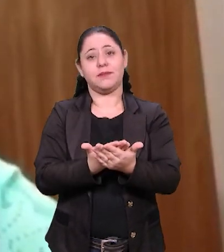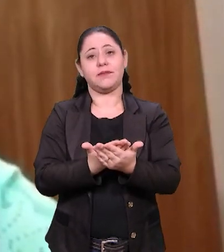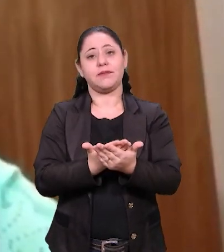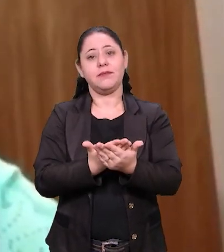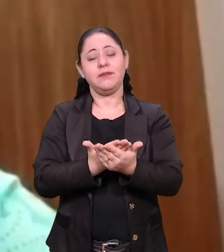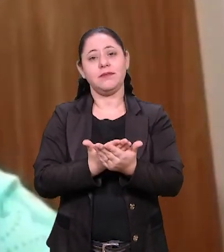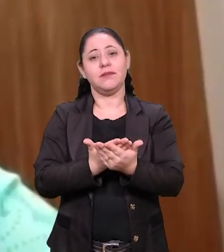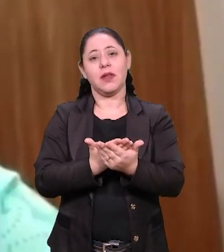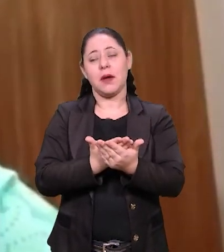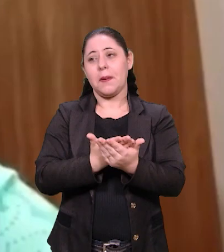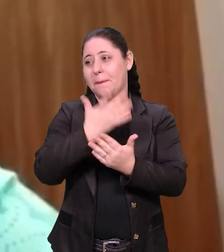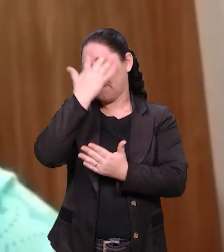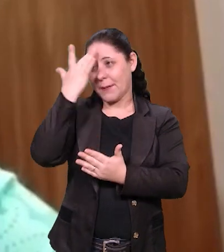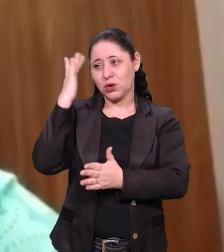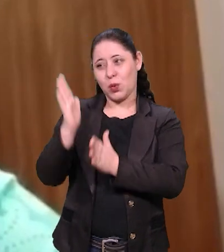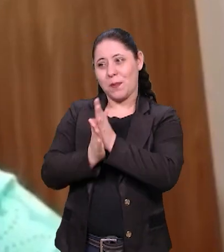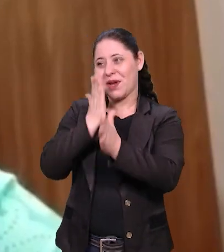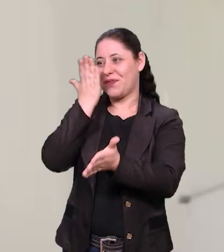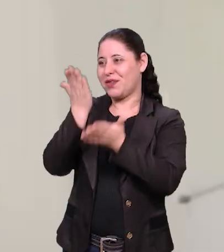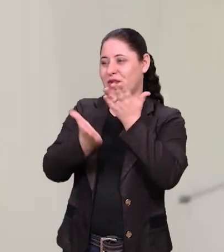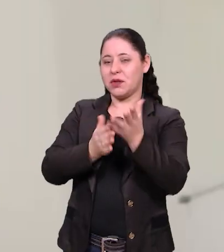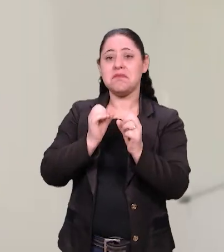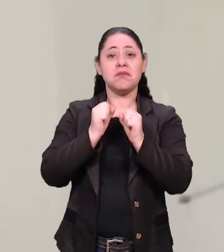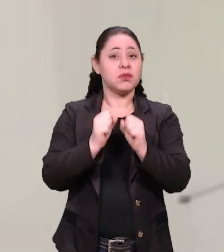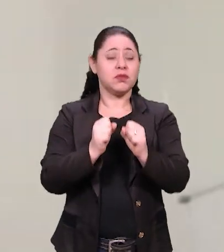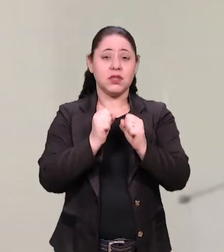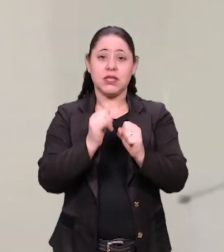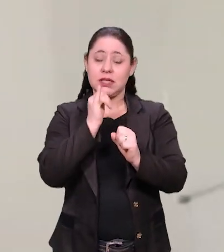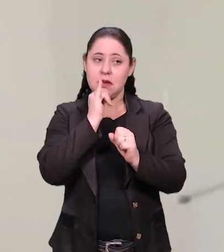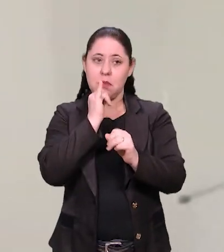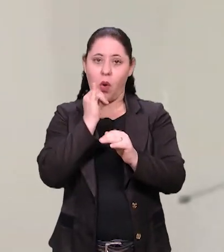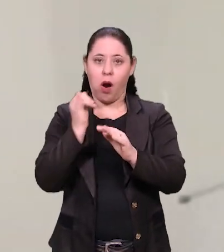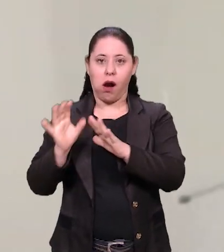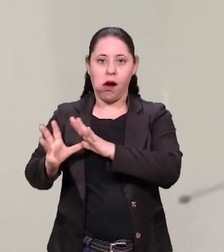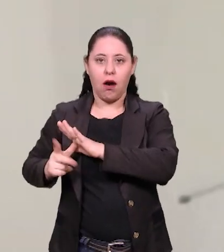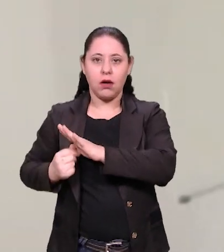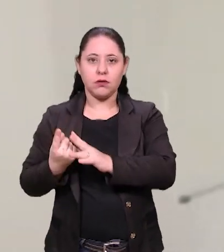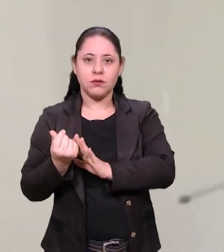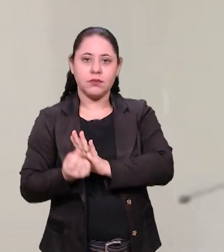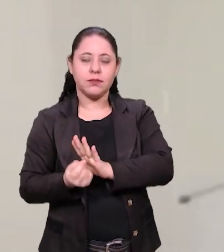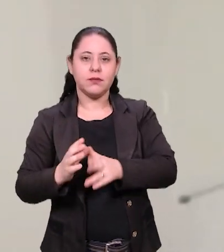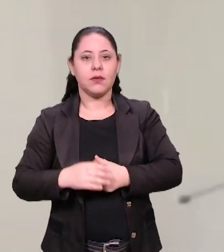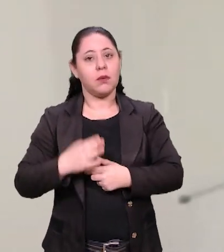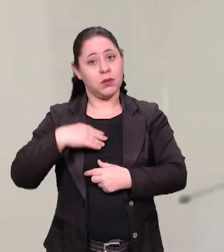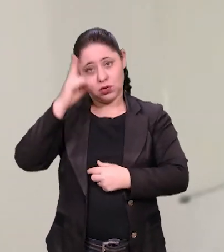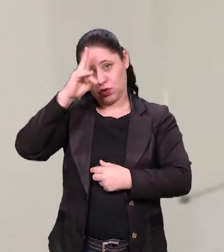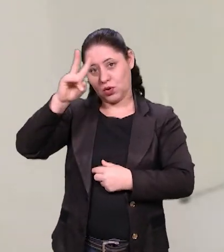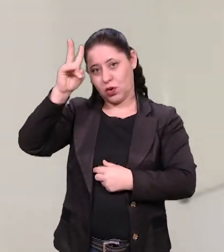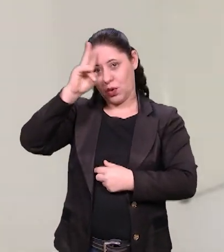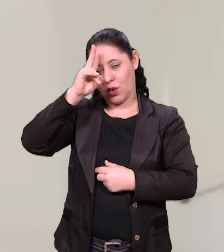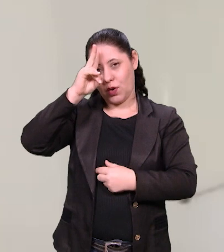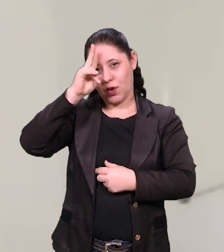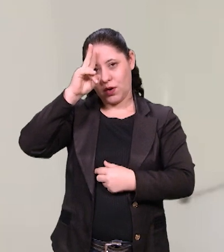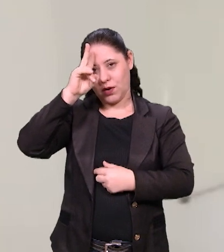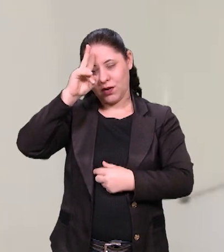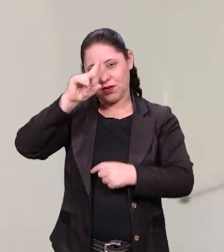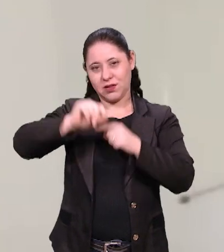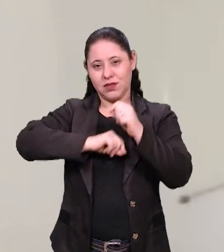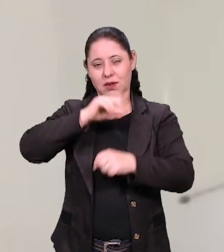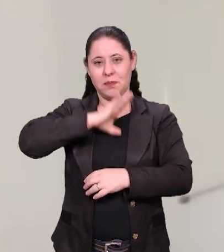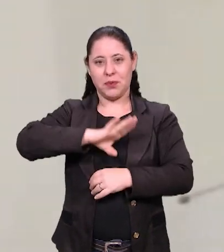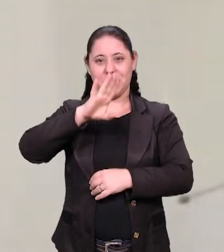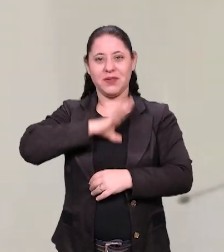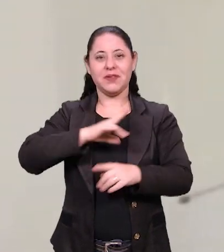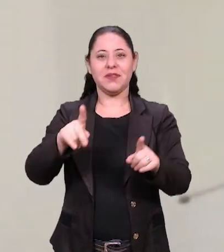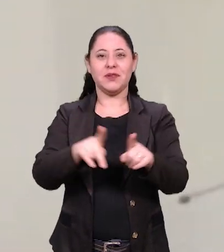ele podia ter ficado com dinheiro. A minha história foi lançada no livro de português, né? De todo o país do quinto